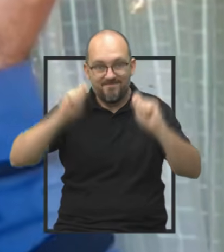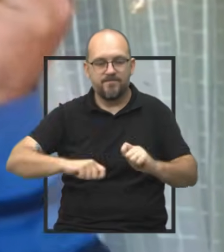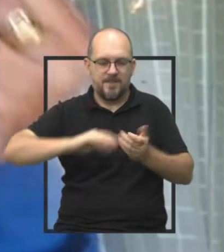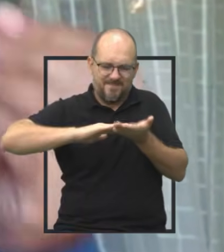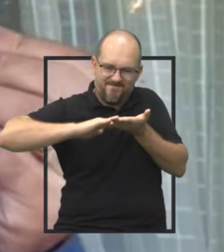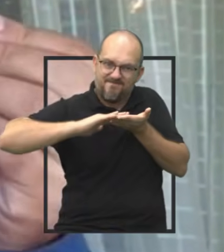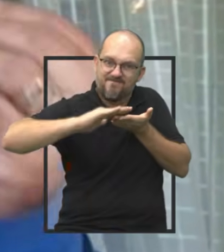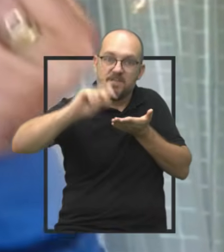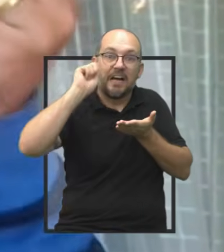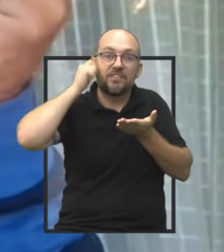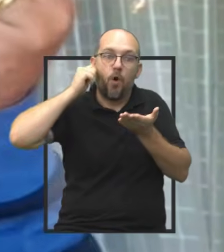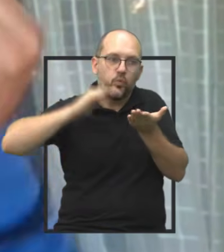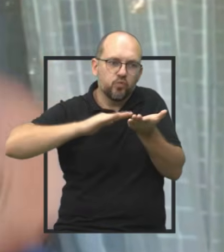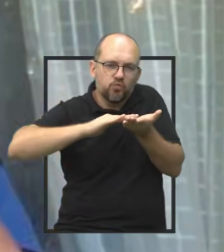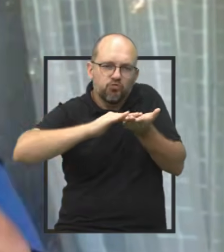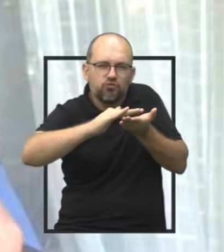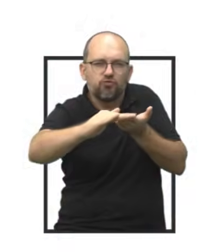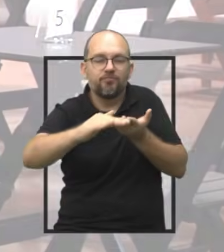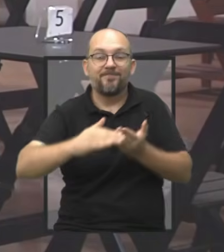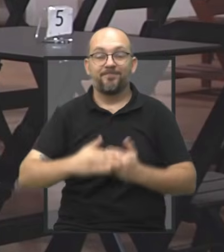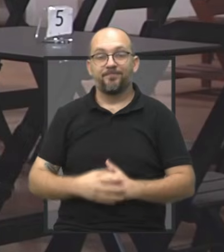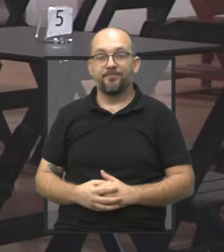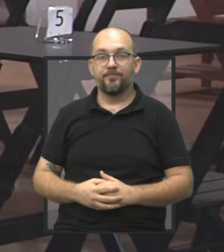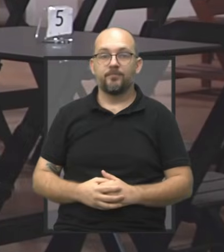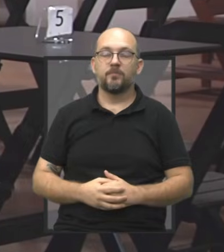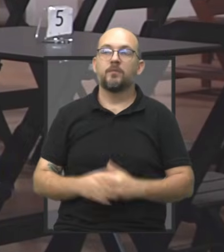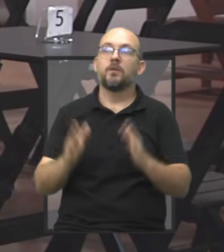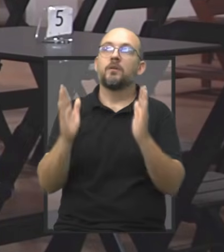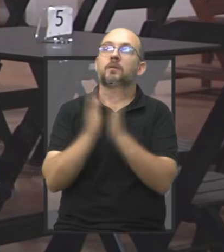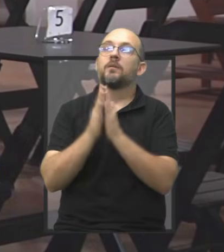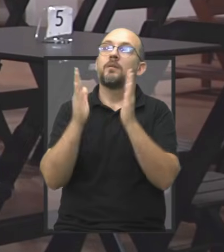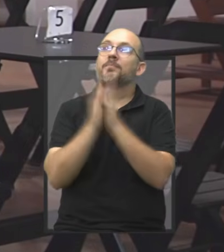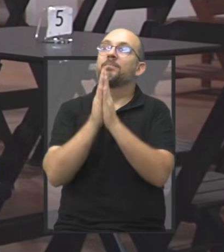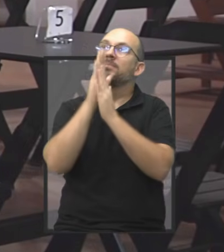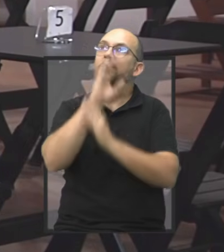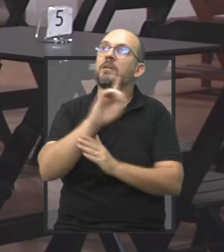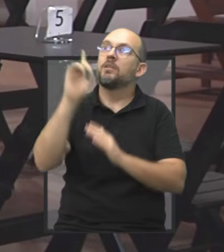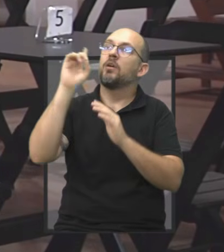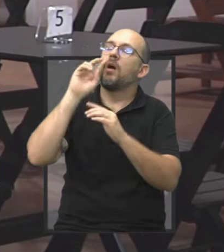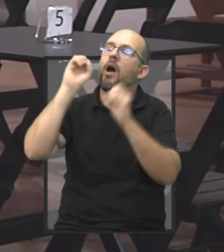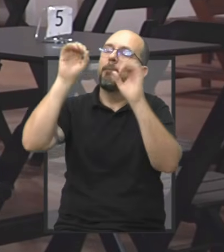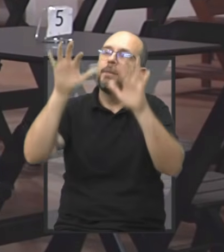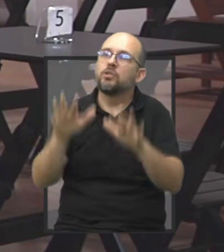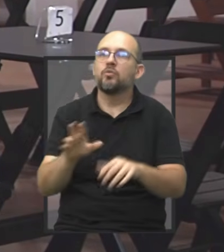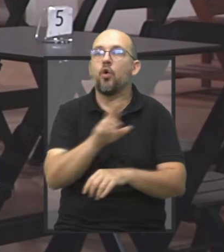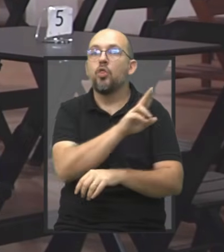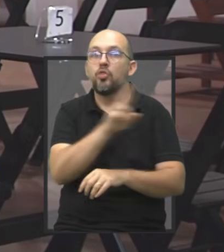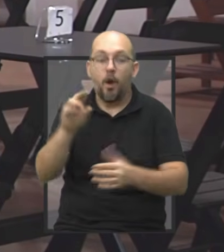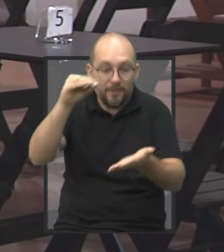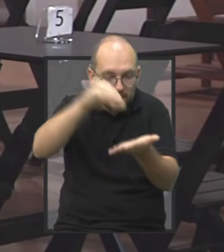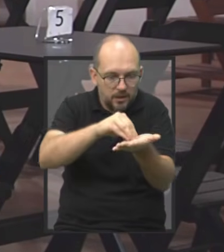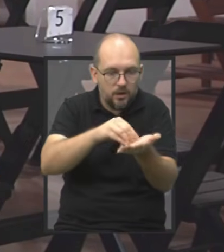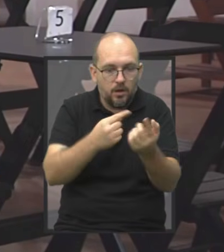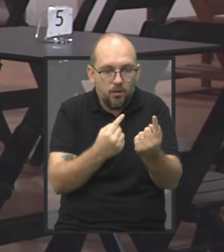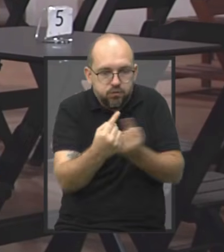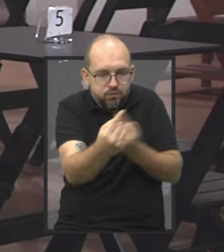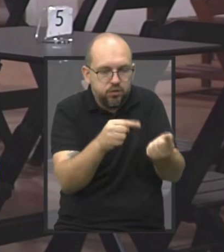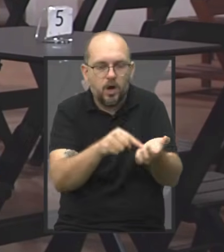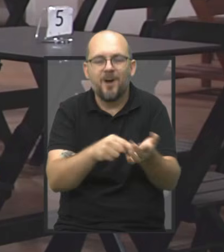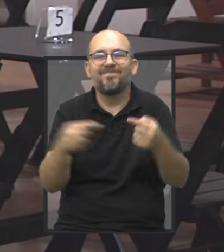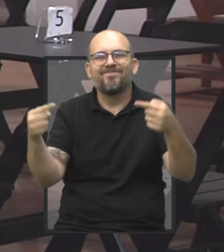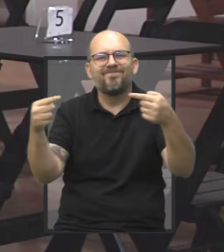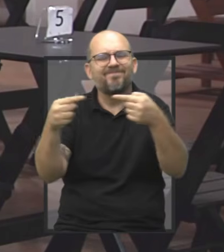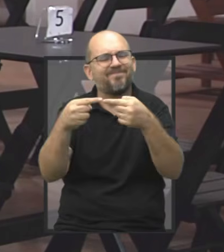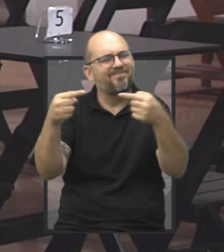se asfaltar essa estrada. Bendito seja quem pôs o nome da rodovia nele, porque foi o cara